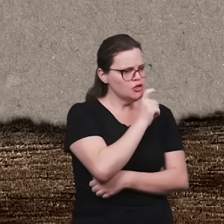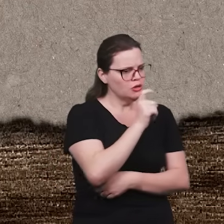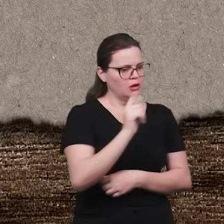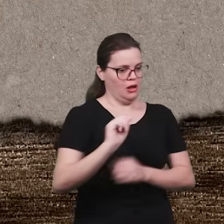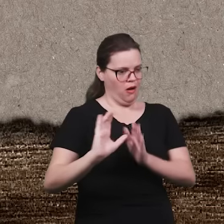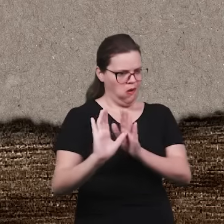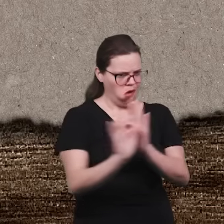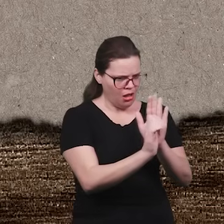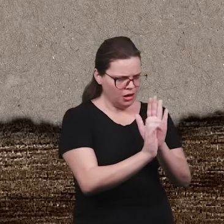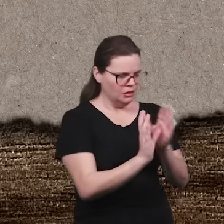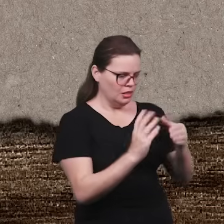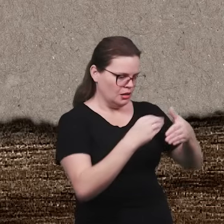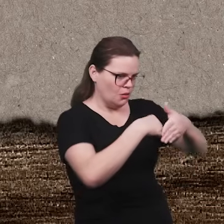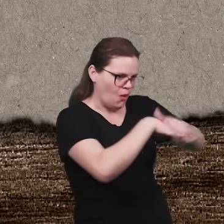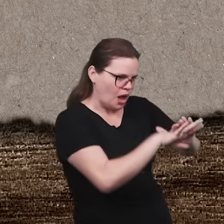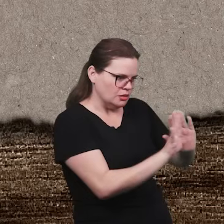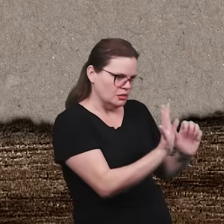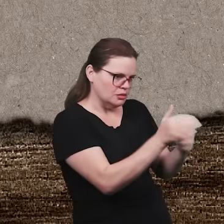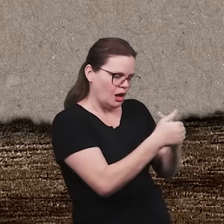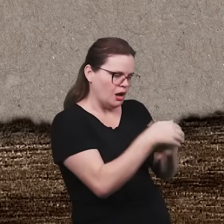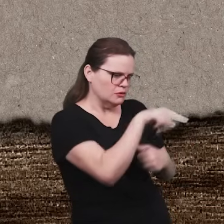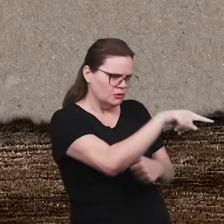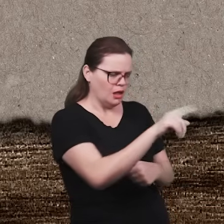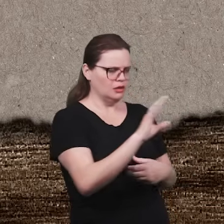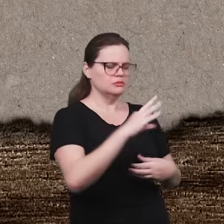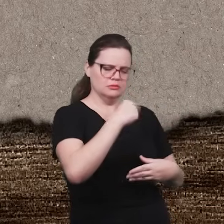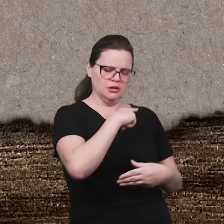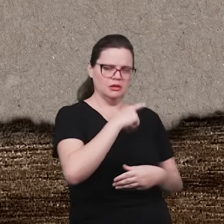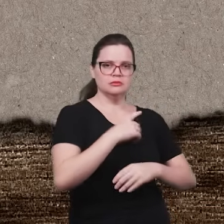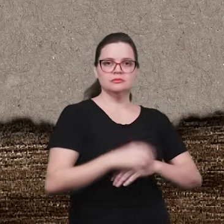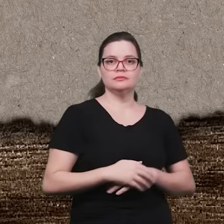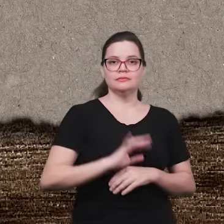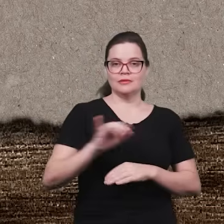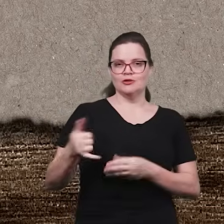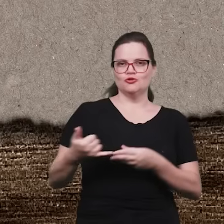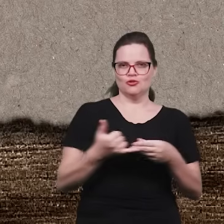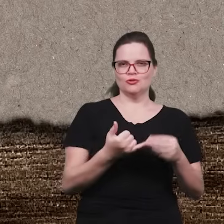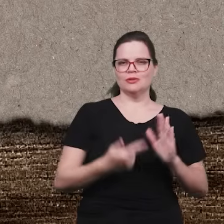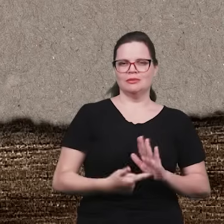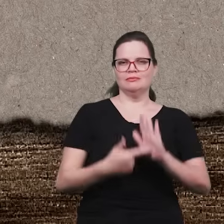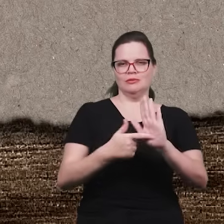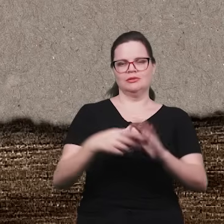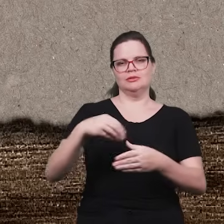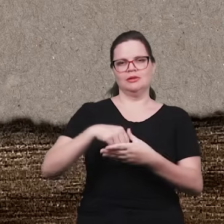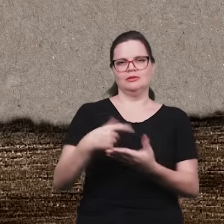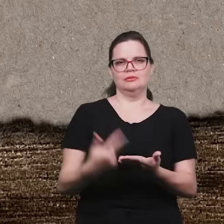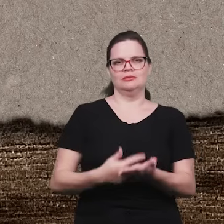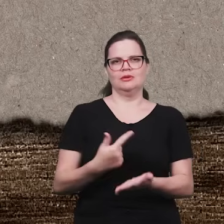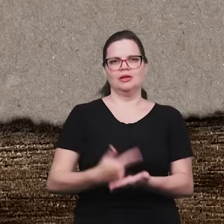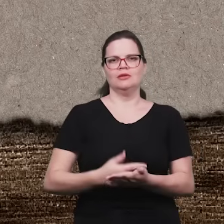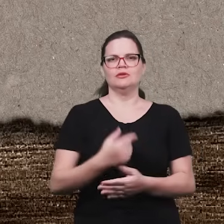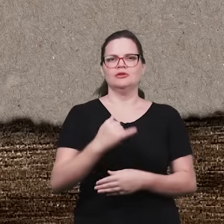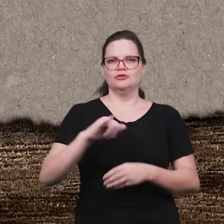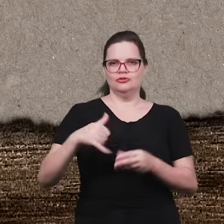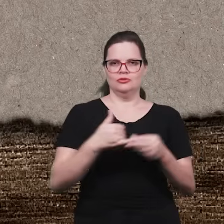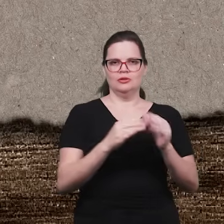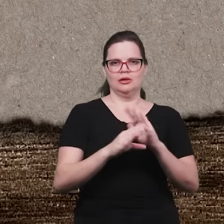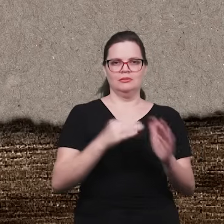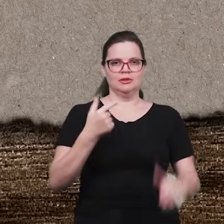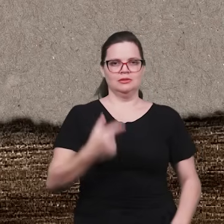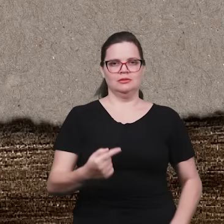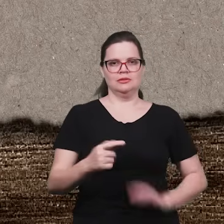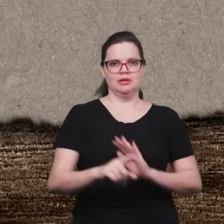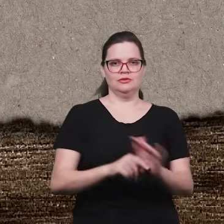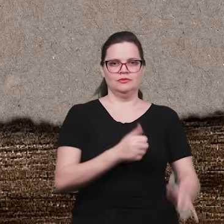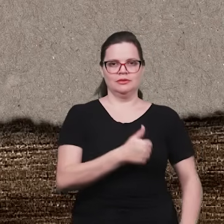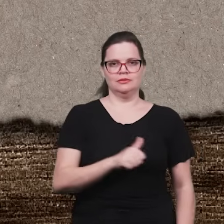o puseram. Esta expressão de Deus para Josué está registrada no livro de Josué, no capítulo 7, no